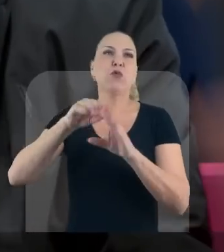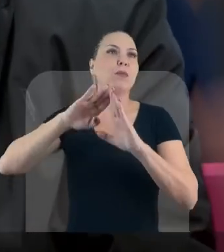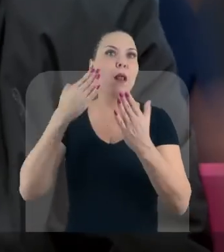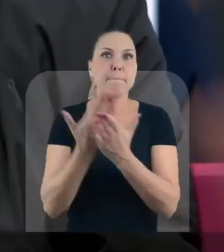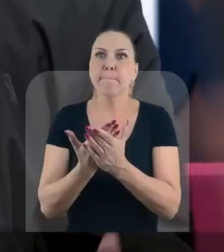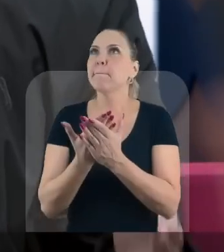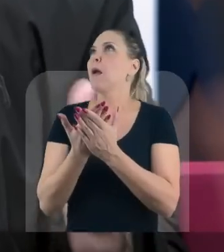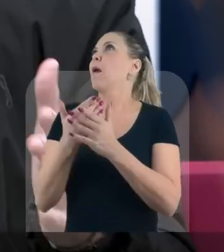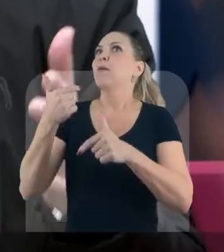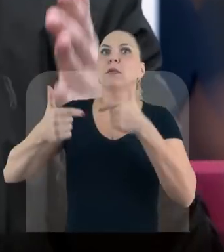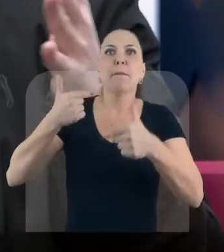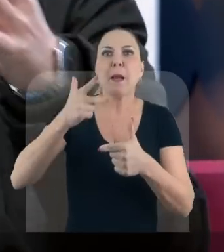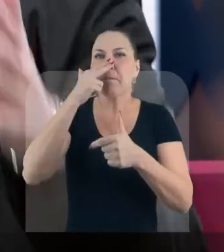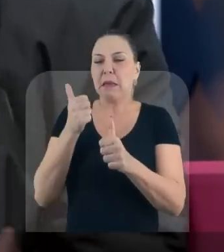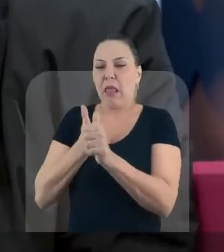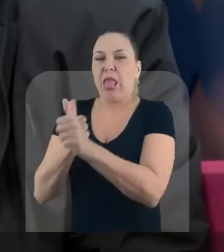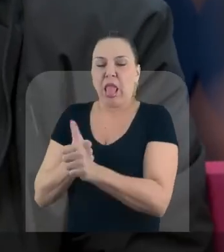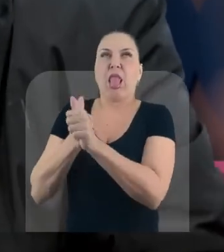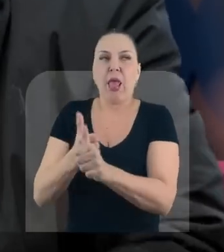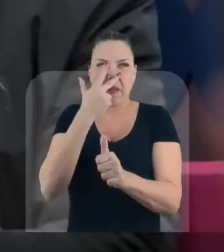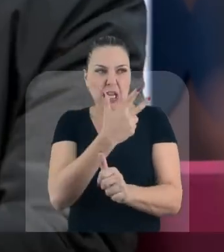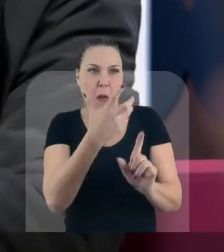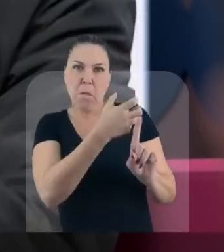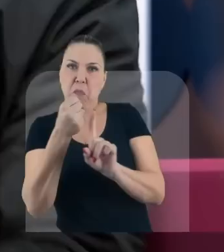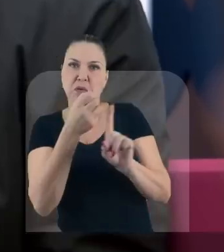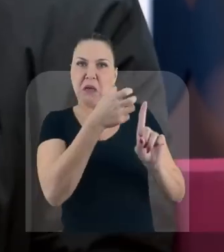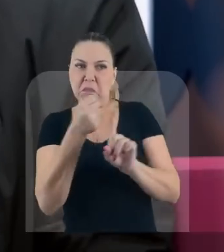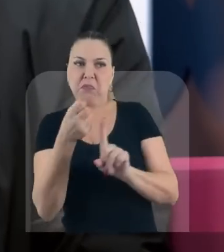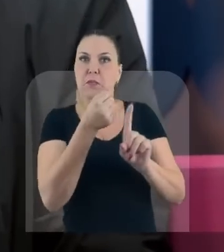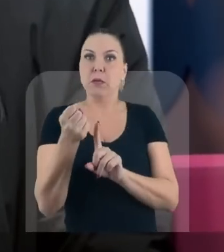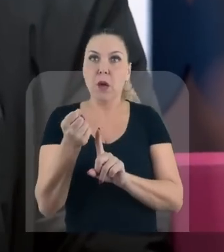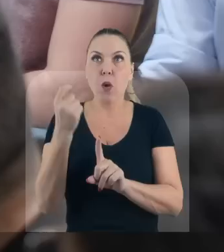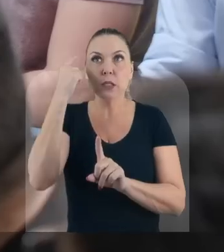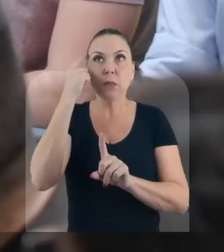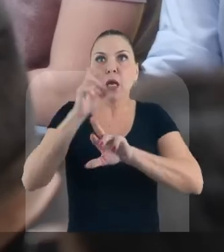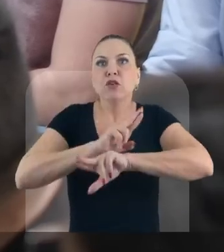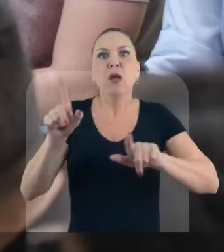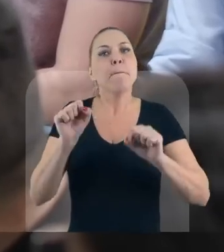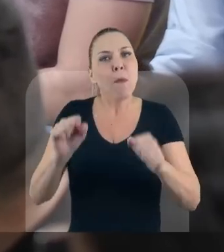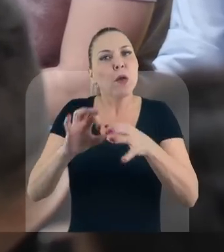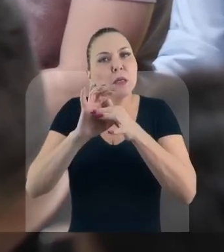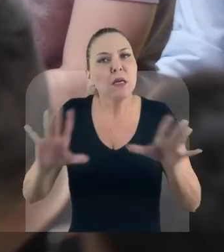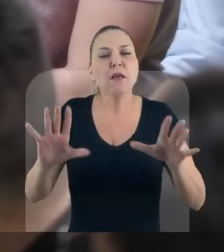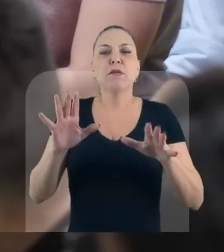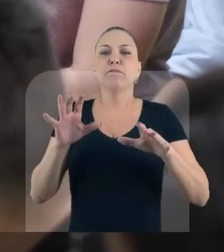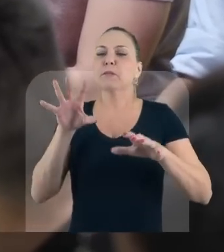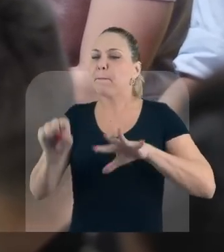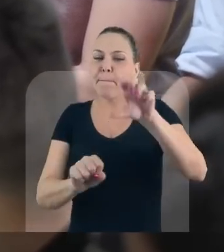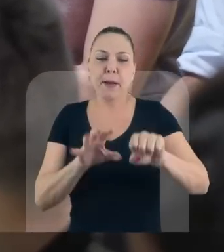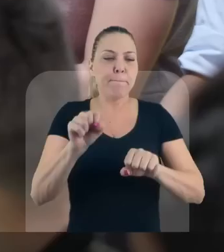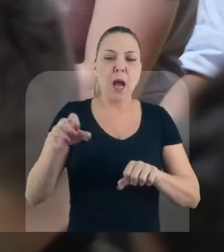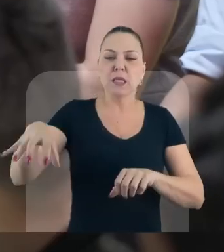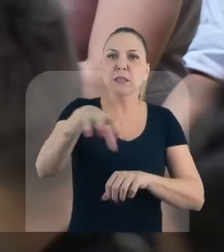de trabalho. Todo mundo tenta te levar para uma linha. E o nosso papel aqui é fazer o contrário. Ocupar espaços. A gente, antes